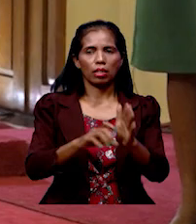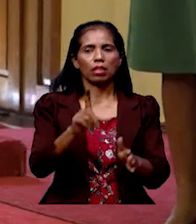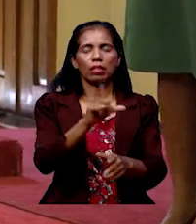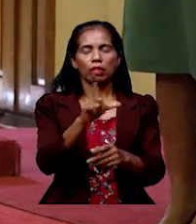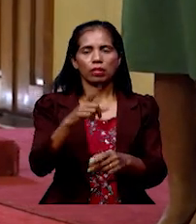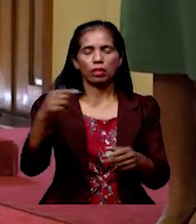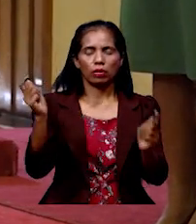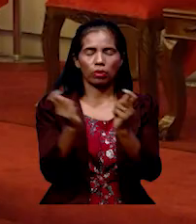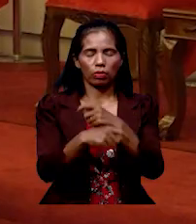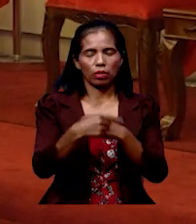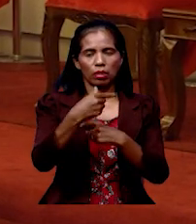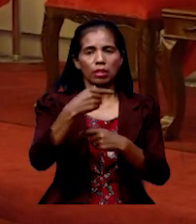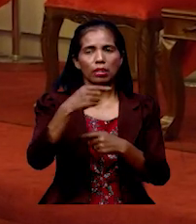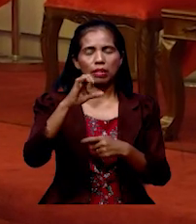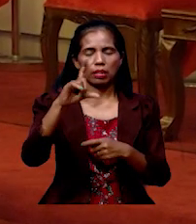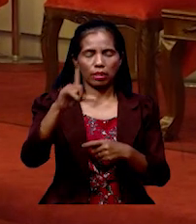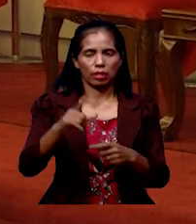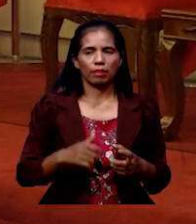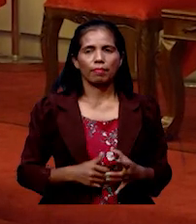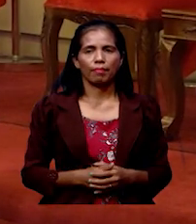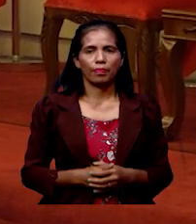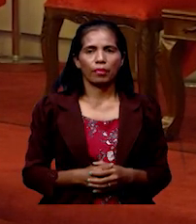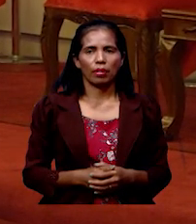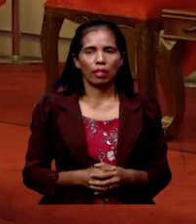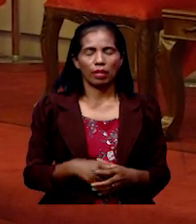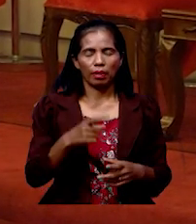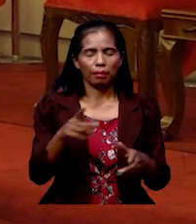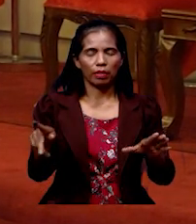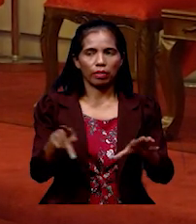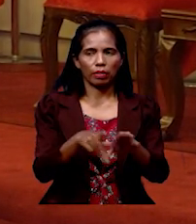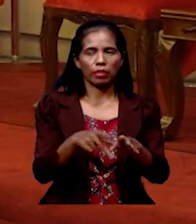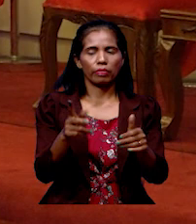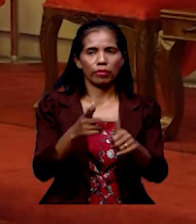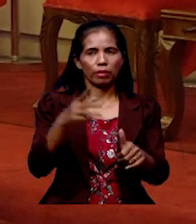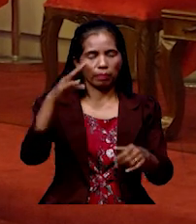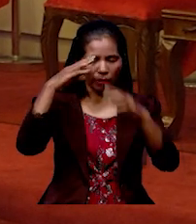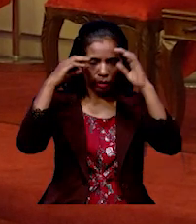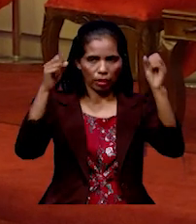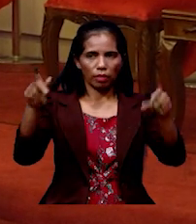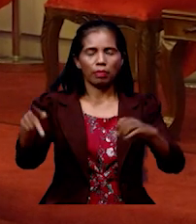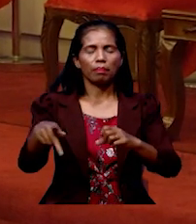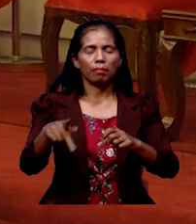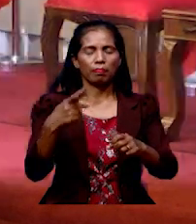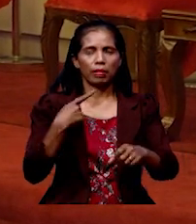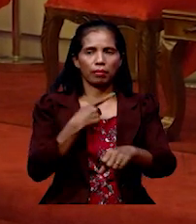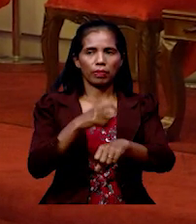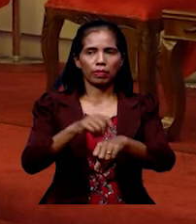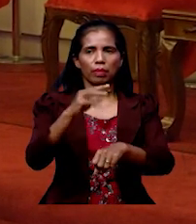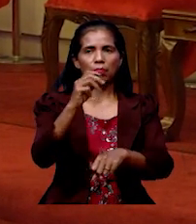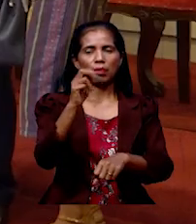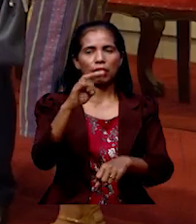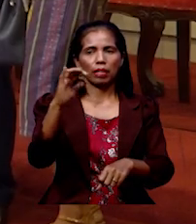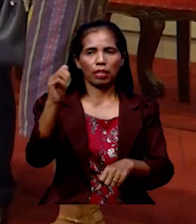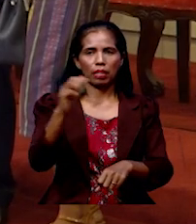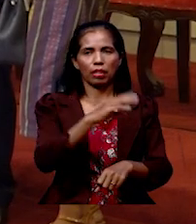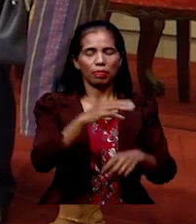Gil da Costa Monteiro, alias Wansoro. Participa em cerimônia tomar de posse né, Vice-Presidente do Parlamento Nacional, Maria Angelina Sarmento, Presidente do